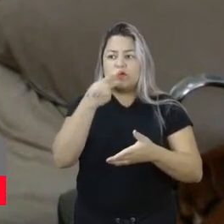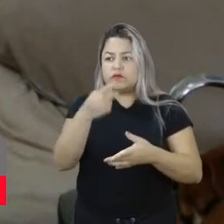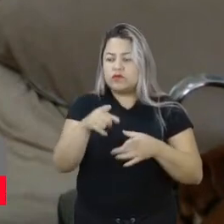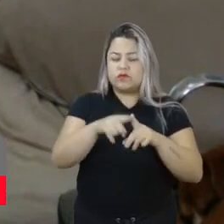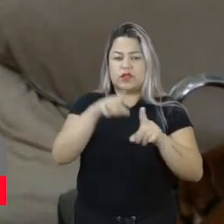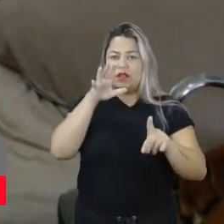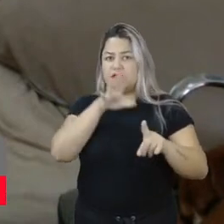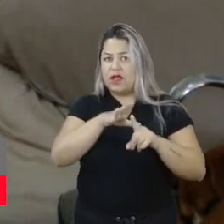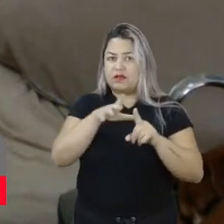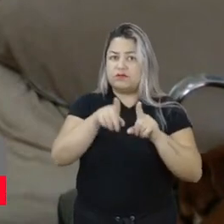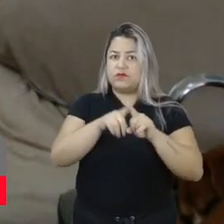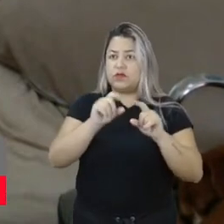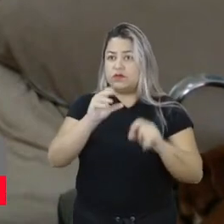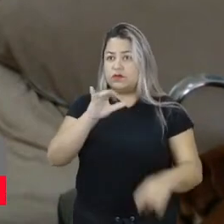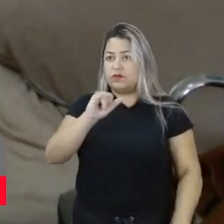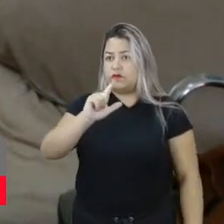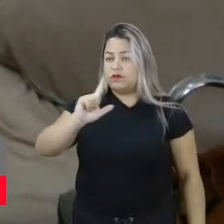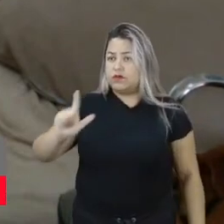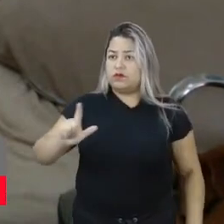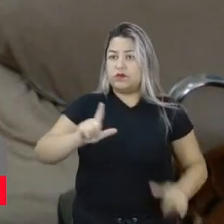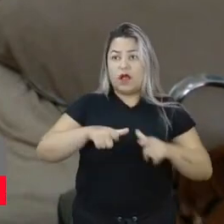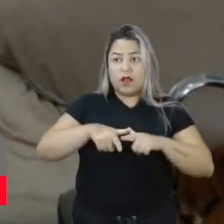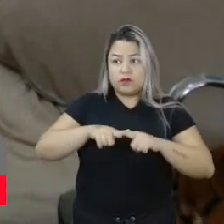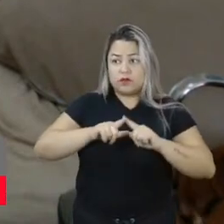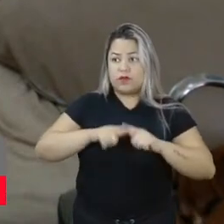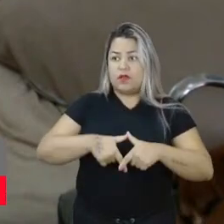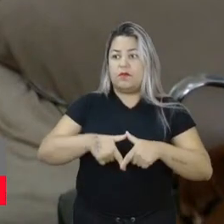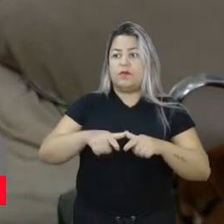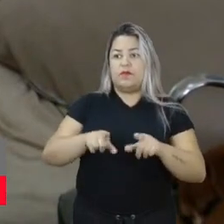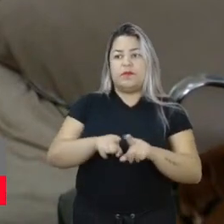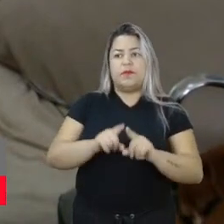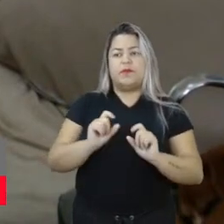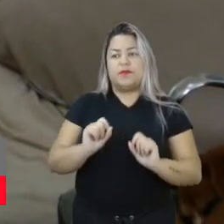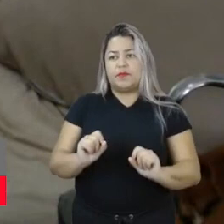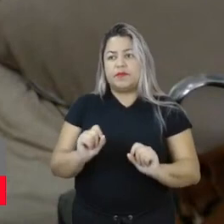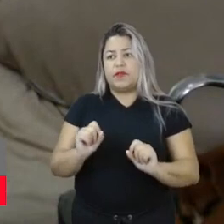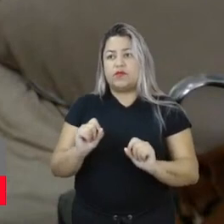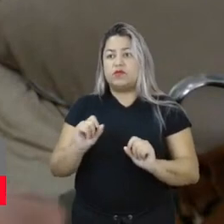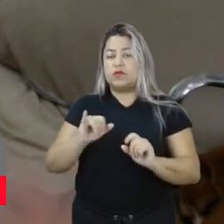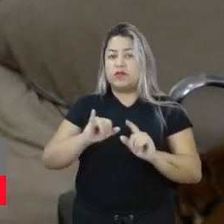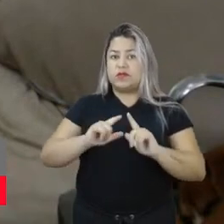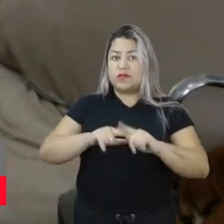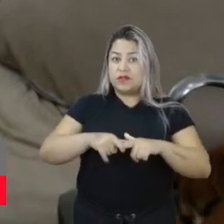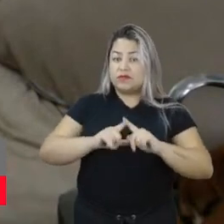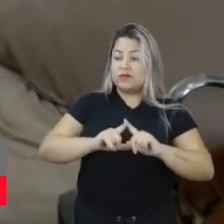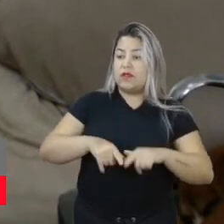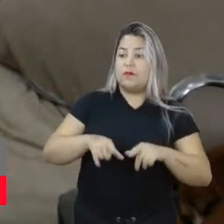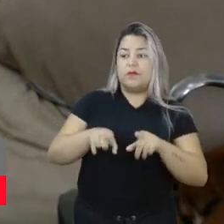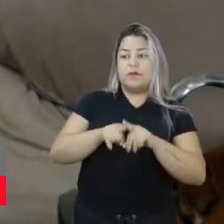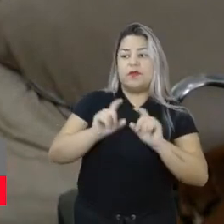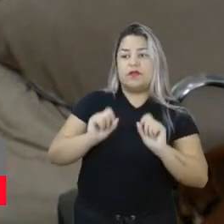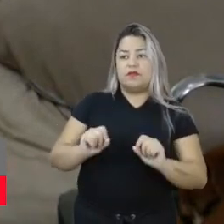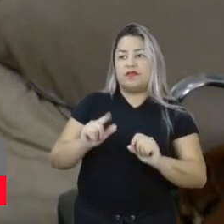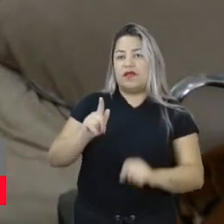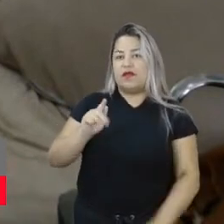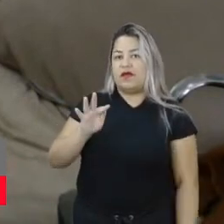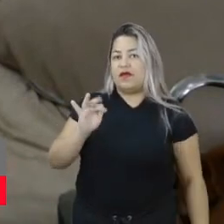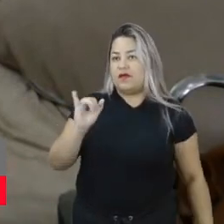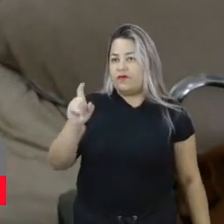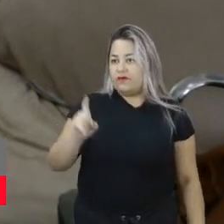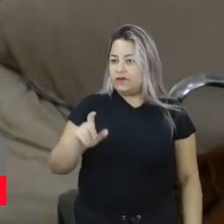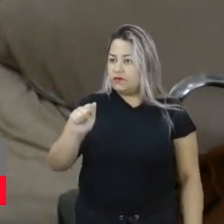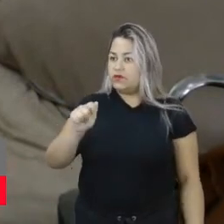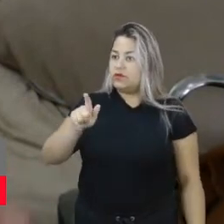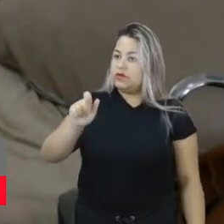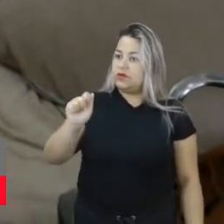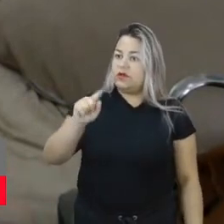Hamas contra civis israelenses, mas também condenou a reação de Israel desproporcional na faixa de Gaza, apontando que